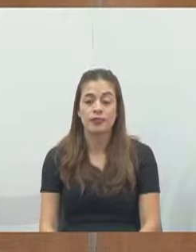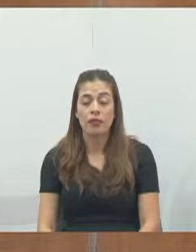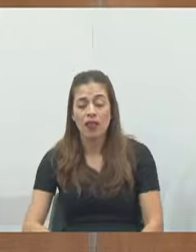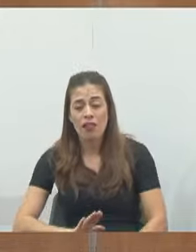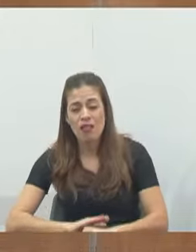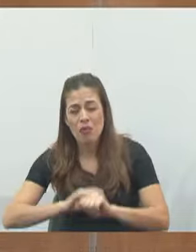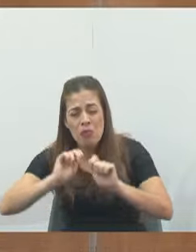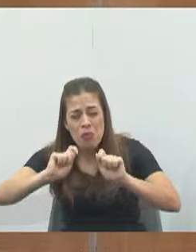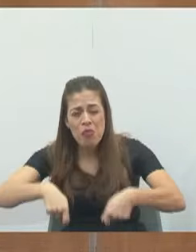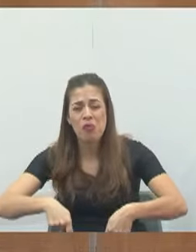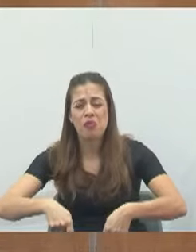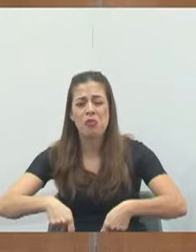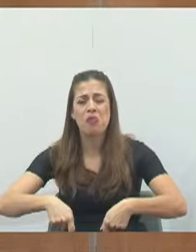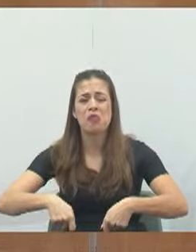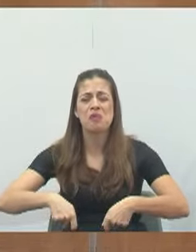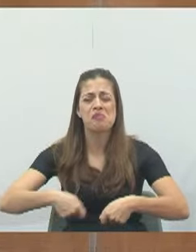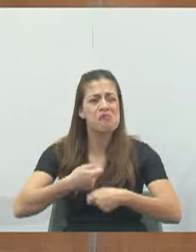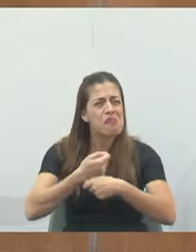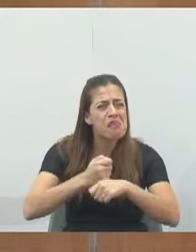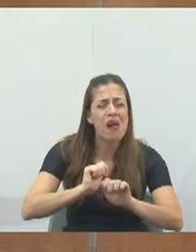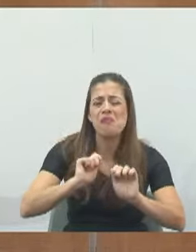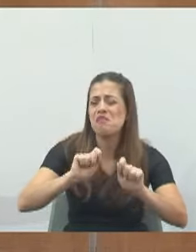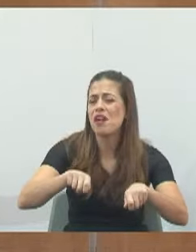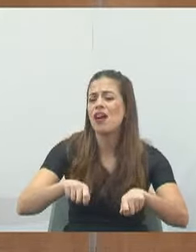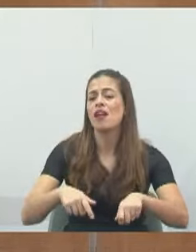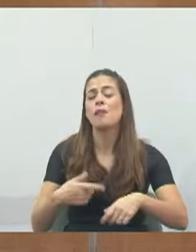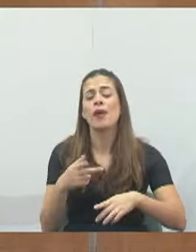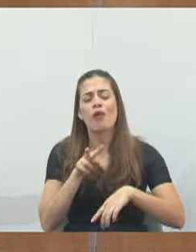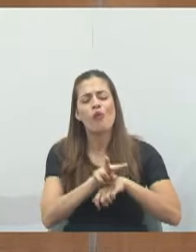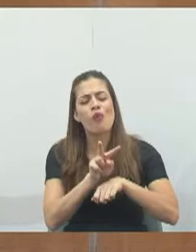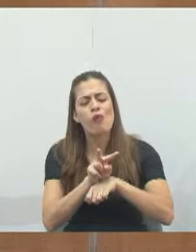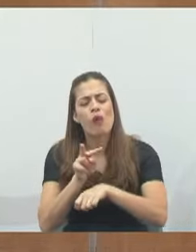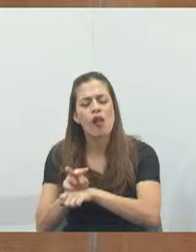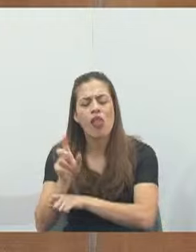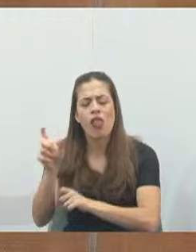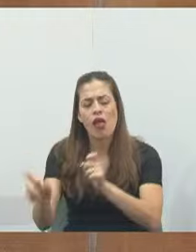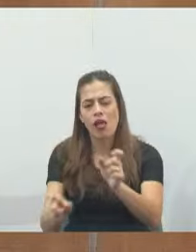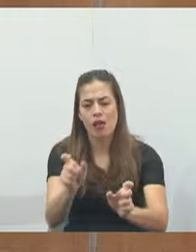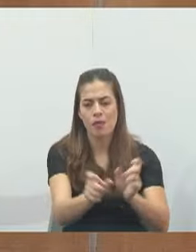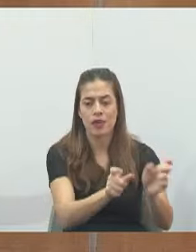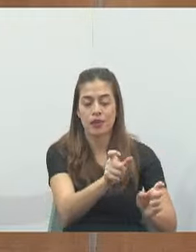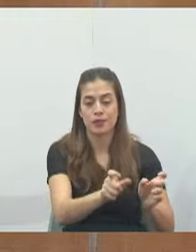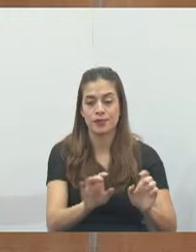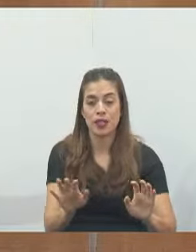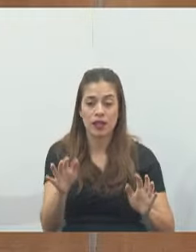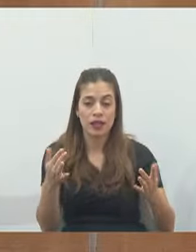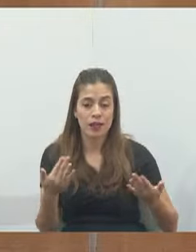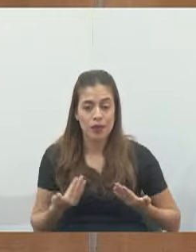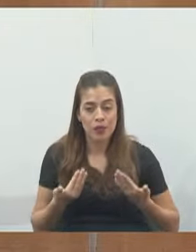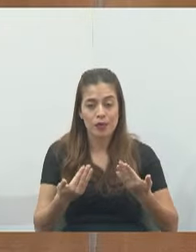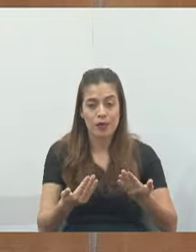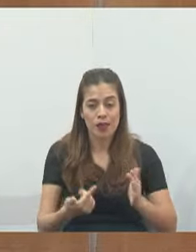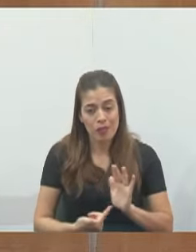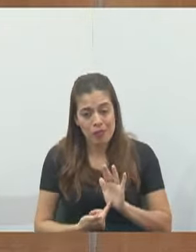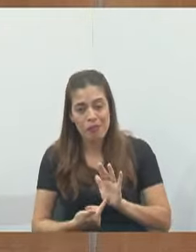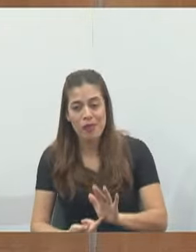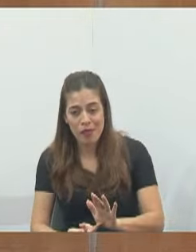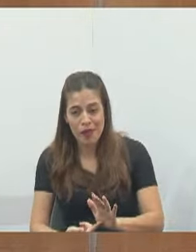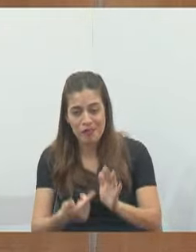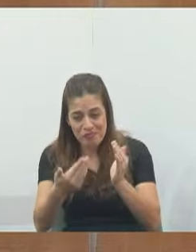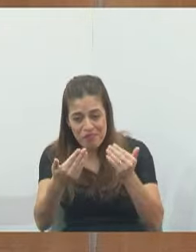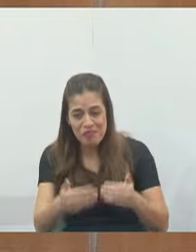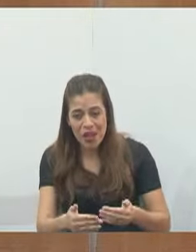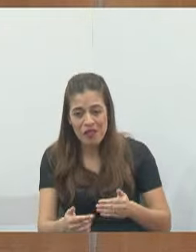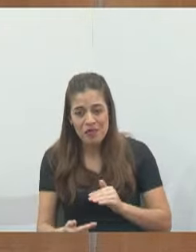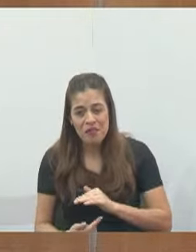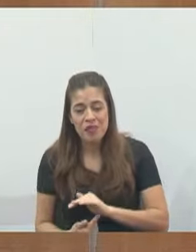o possível e o impossível para cuidar dessas pessoas. Então, eu estou aqui de prova.